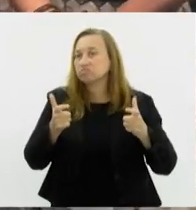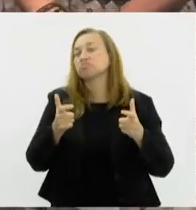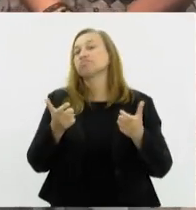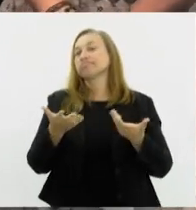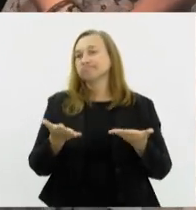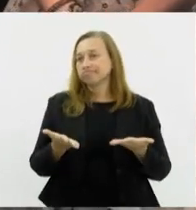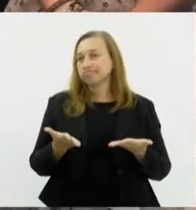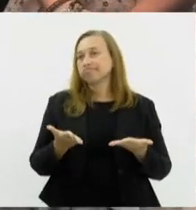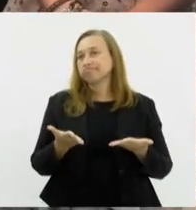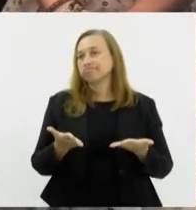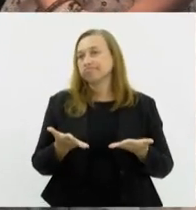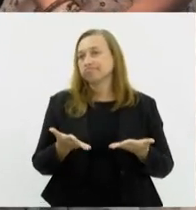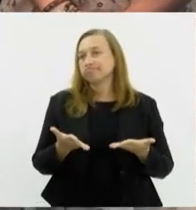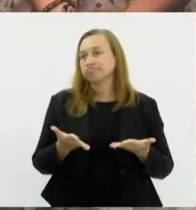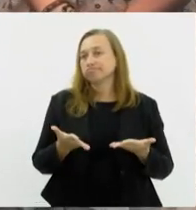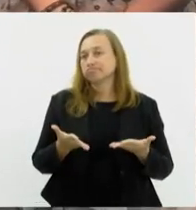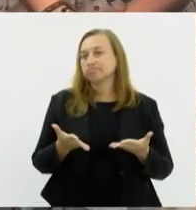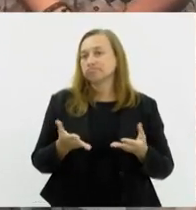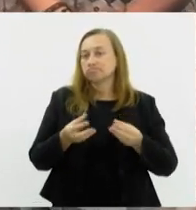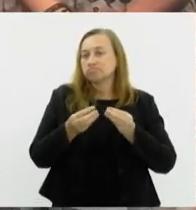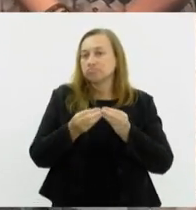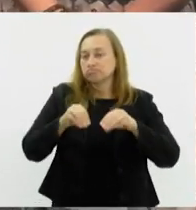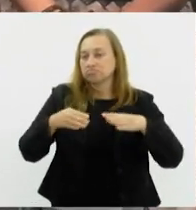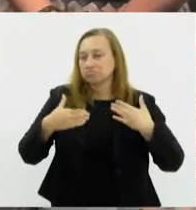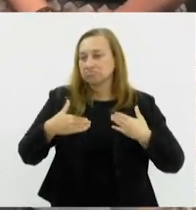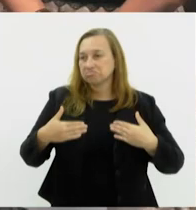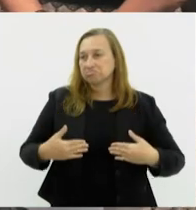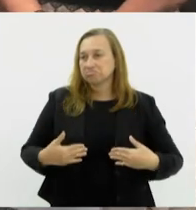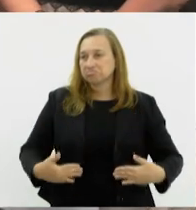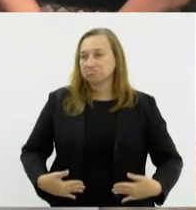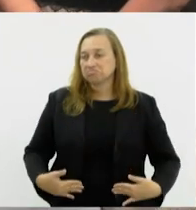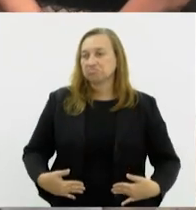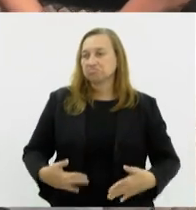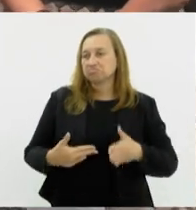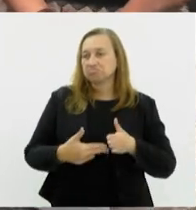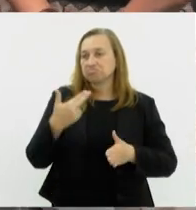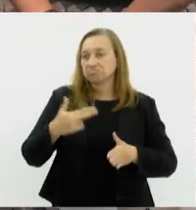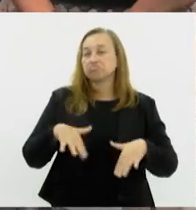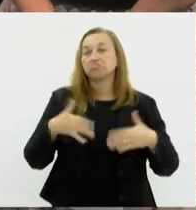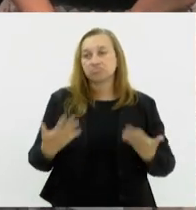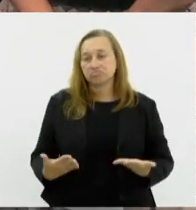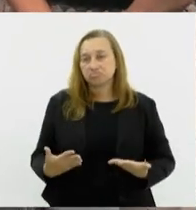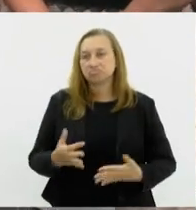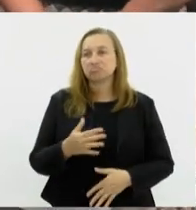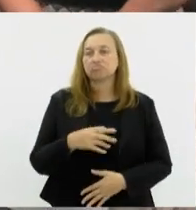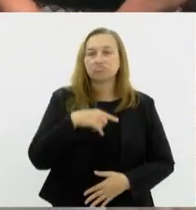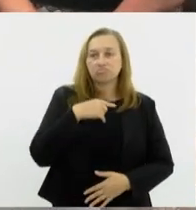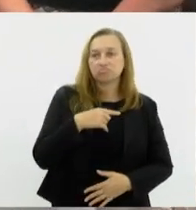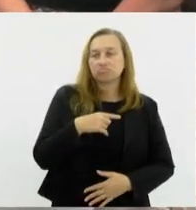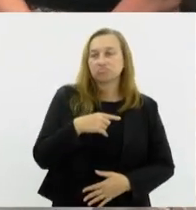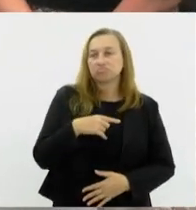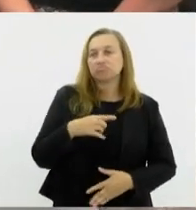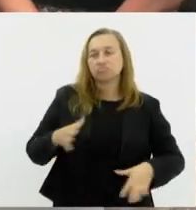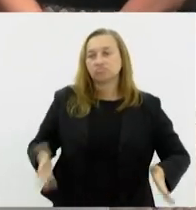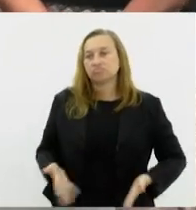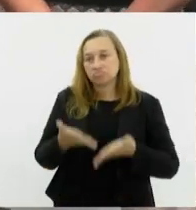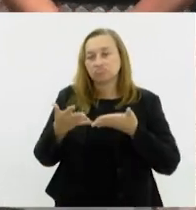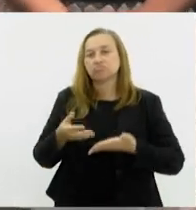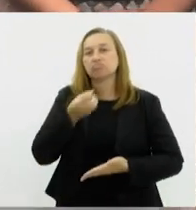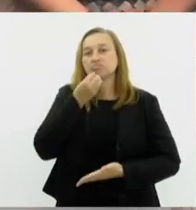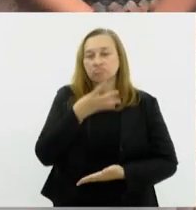que deixou seus corpos mutilados. Então, é sem dúvida nenhuma uma